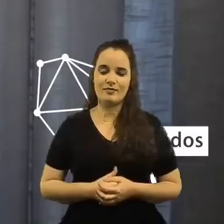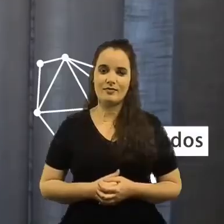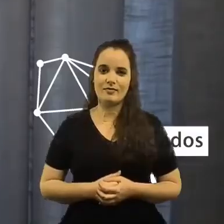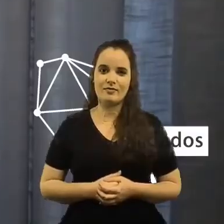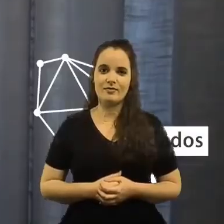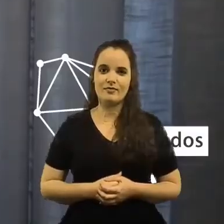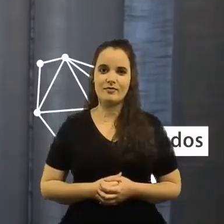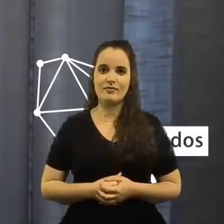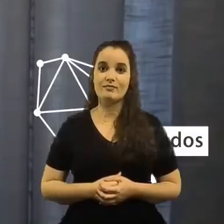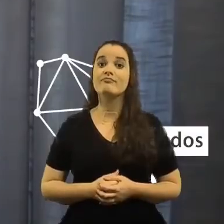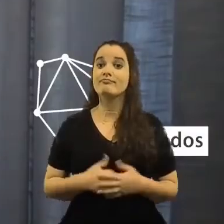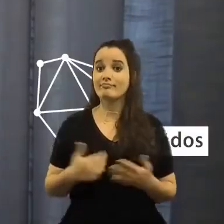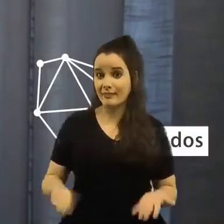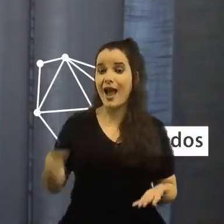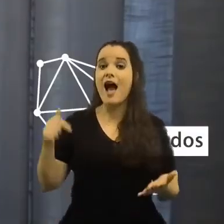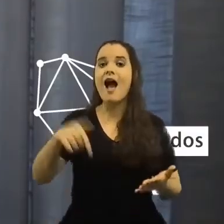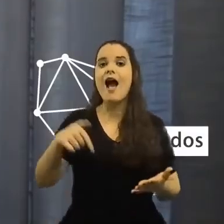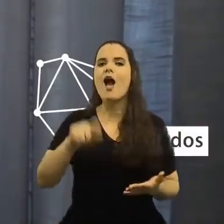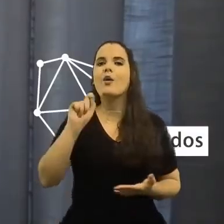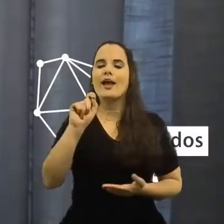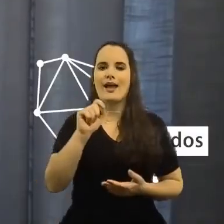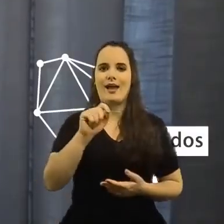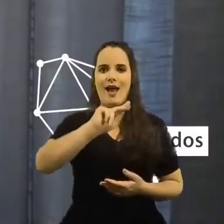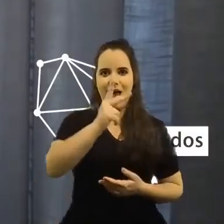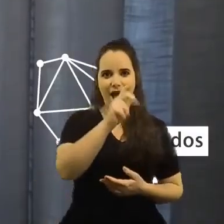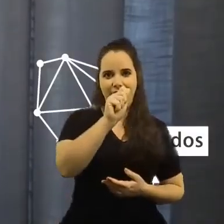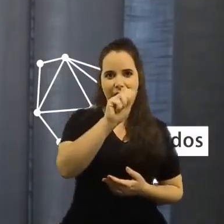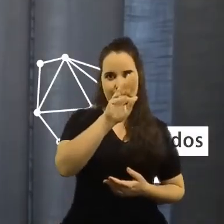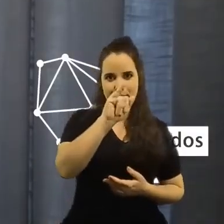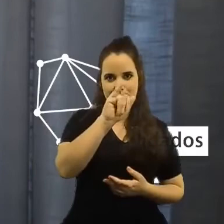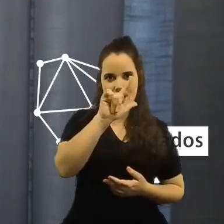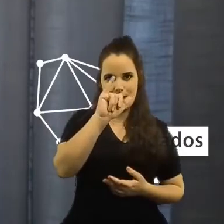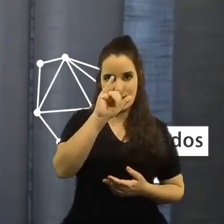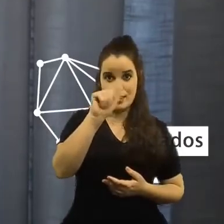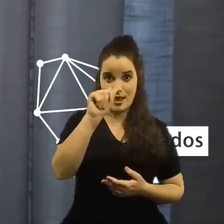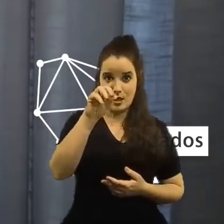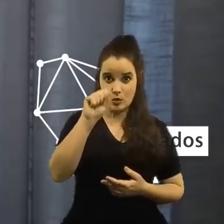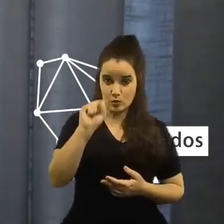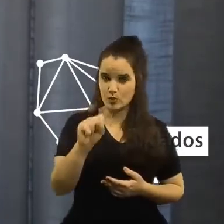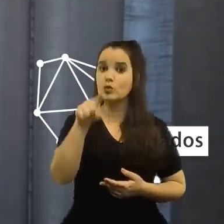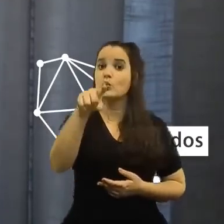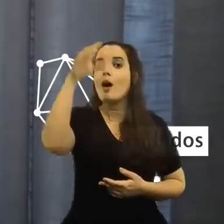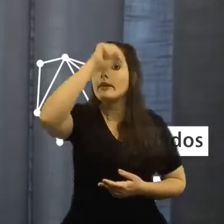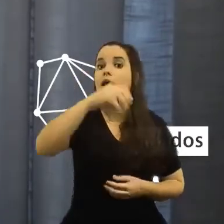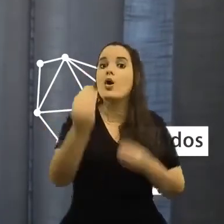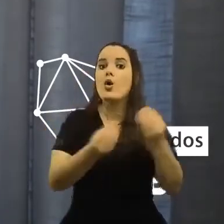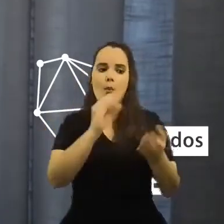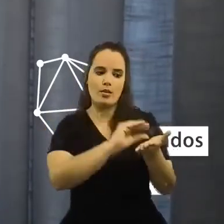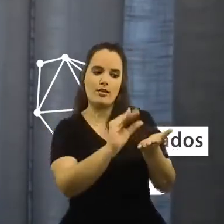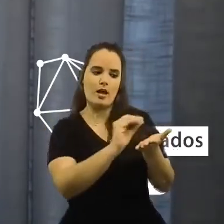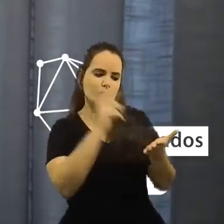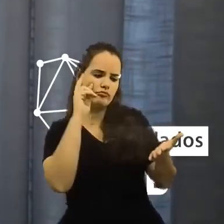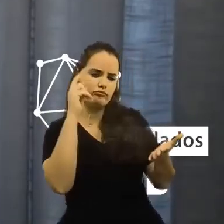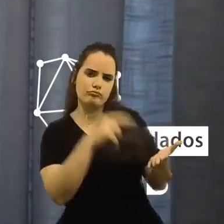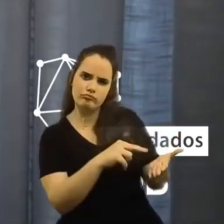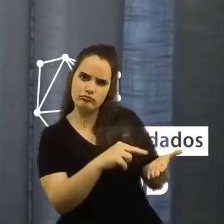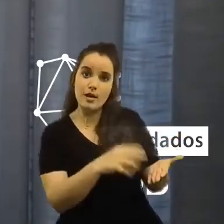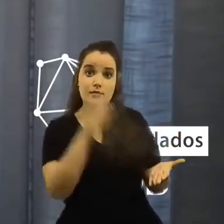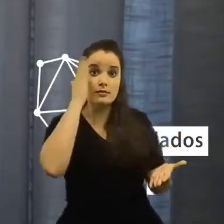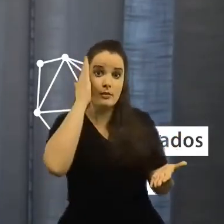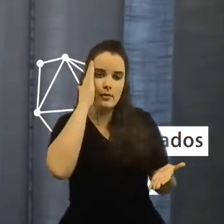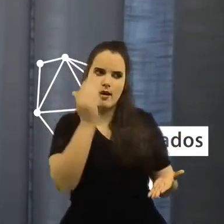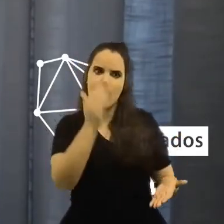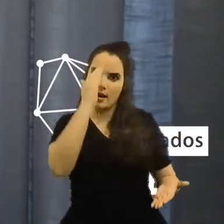Esta é a série Habilidades, uma oportunidade para você aprender a ver dados, ou seja, saber quando acreditar ou não numa história, passar a